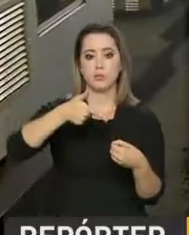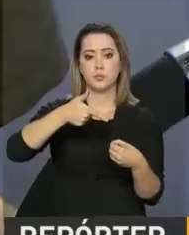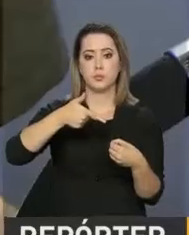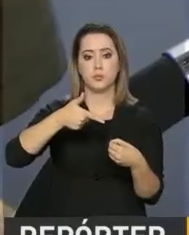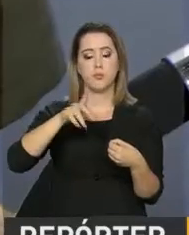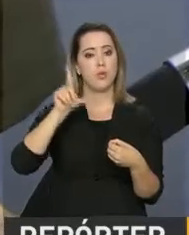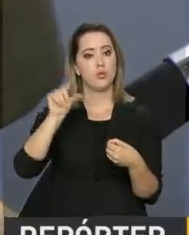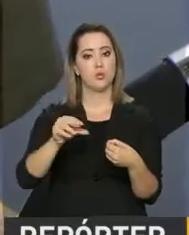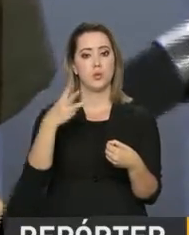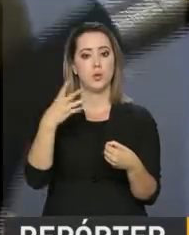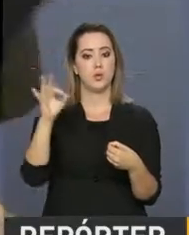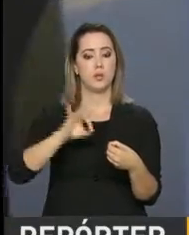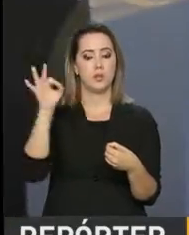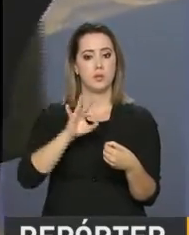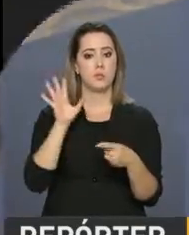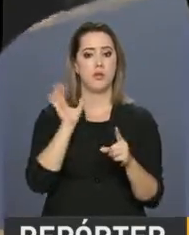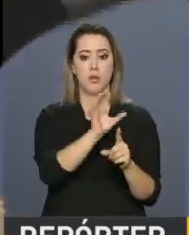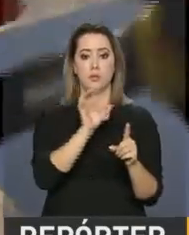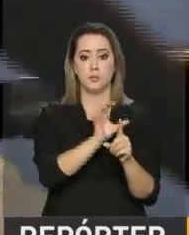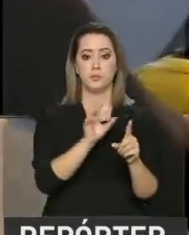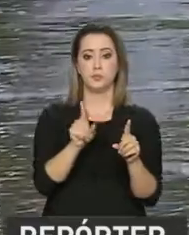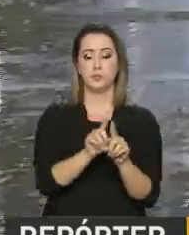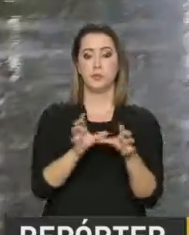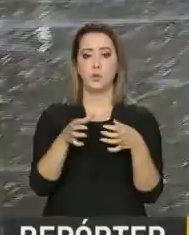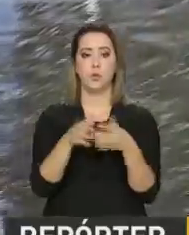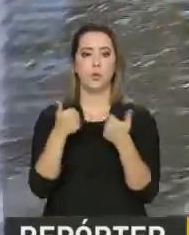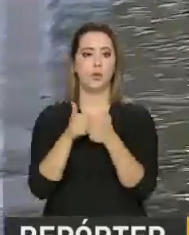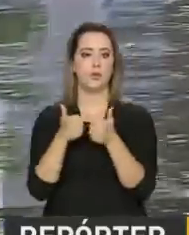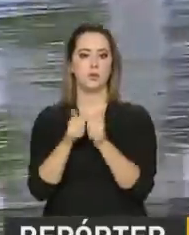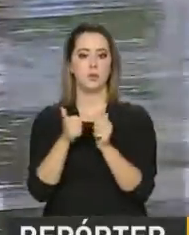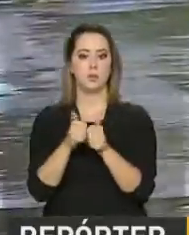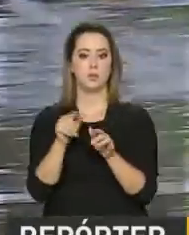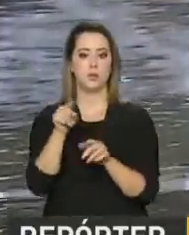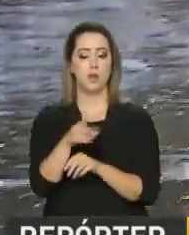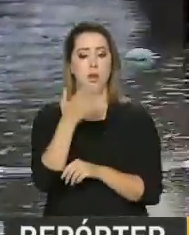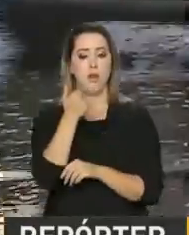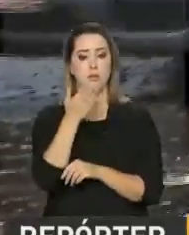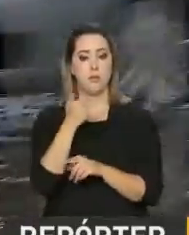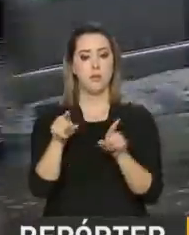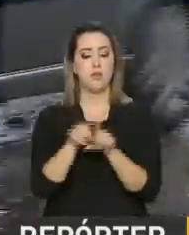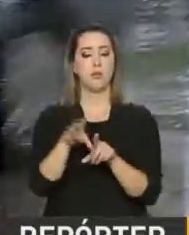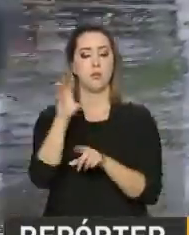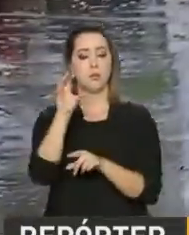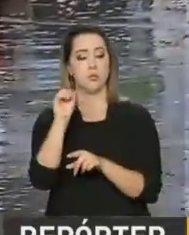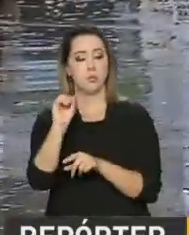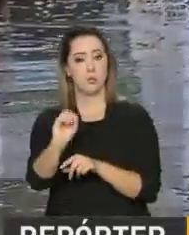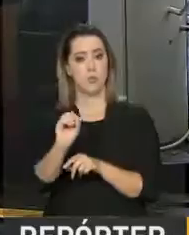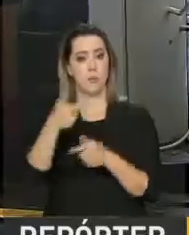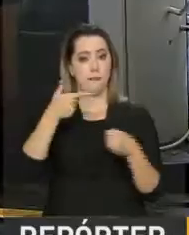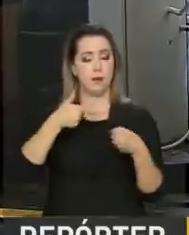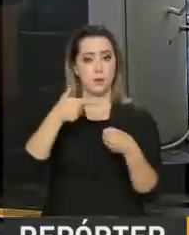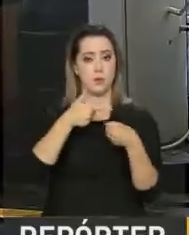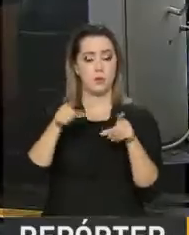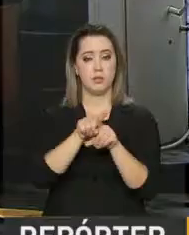de quase 3%, influenciando o resultado do grupo Transportes, com destaque para as 2 quedas seguidas no preço da